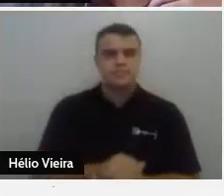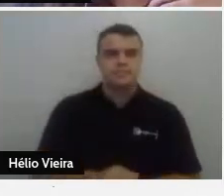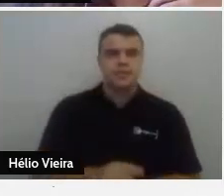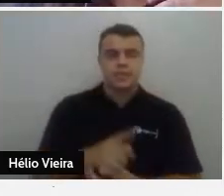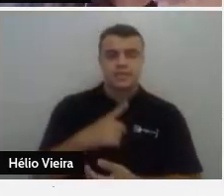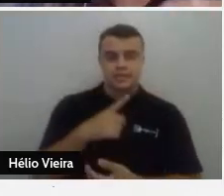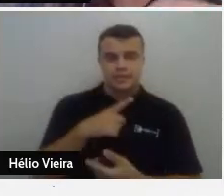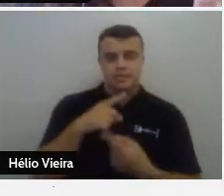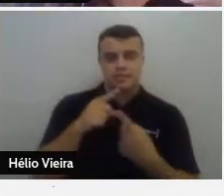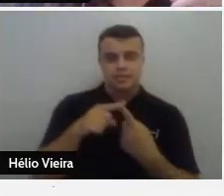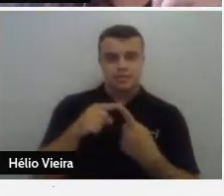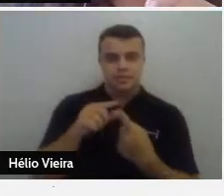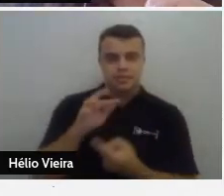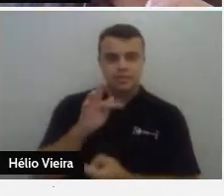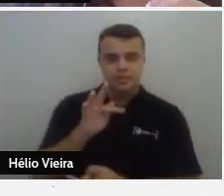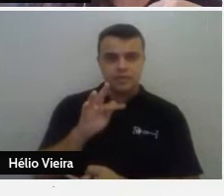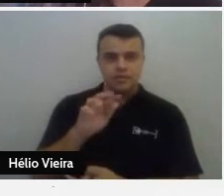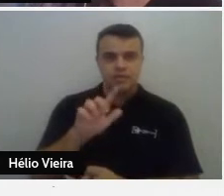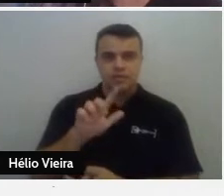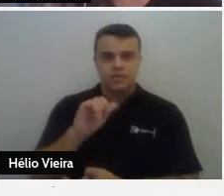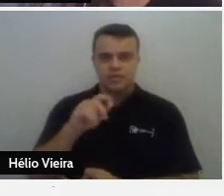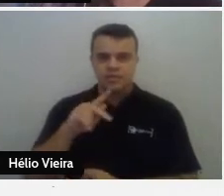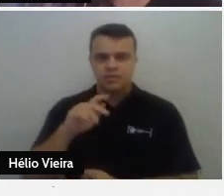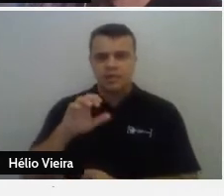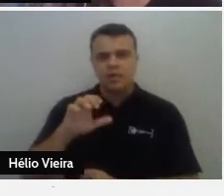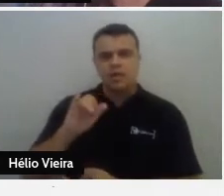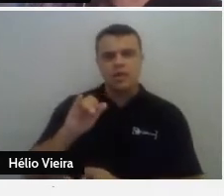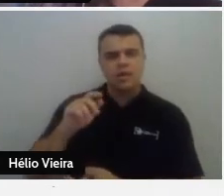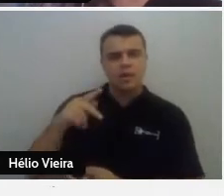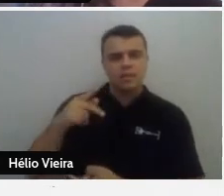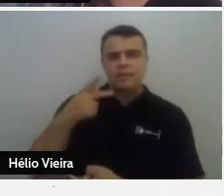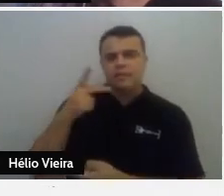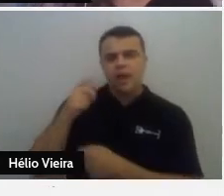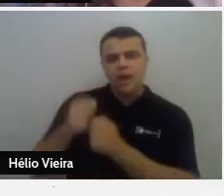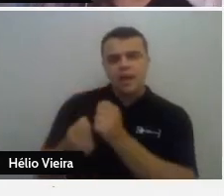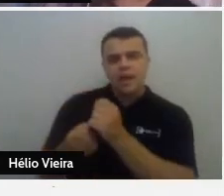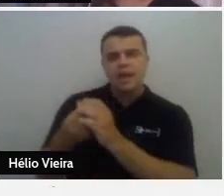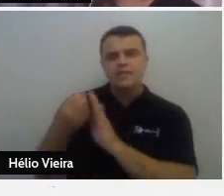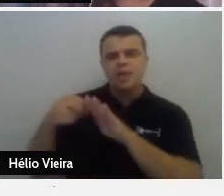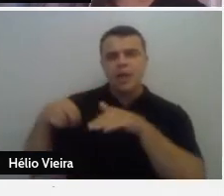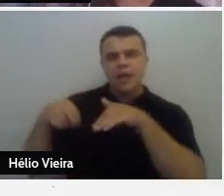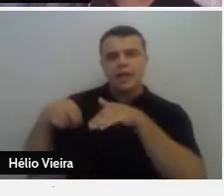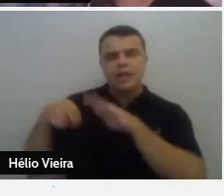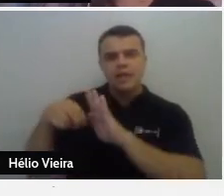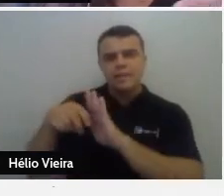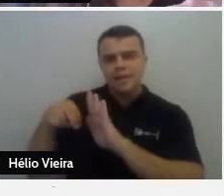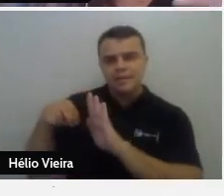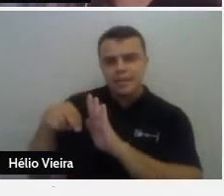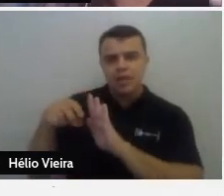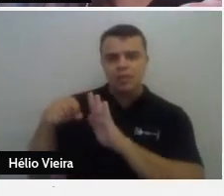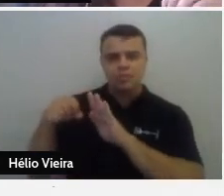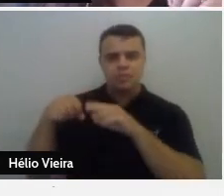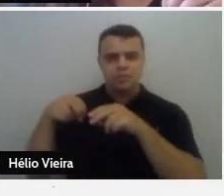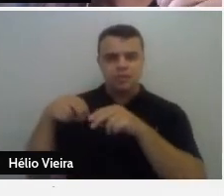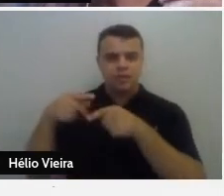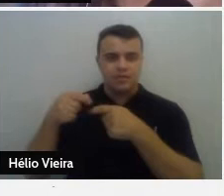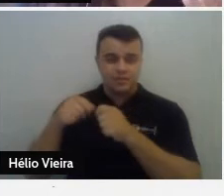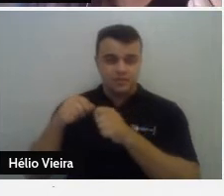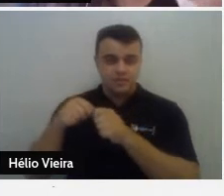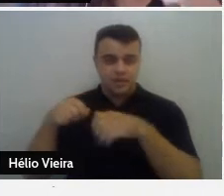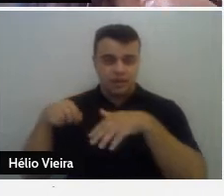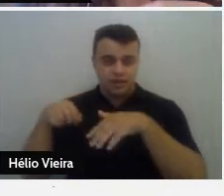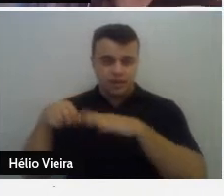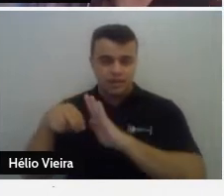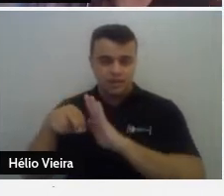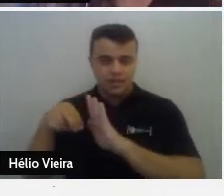o FlipClick, que fala um pouquinho sobre criação de animação, né? fazer animação, que é um assunto